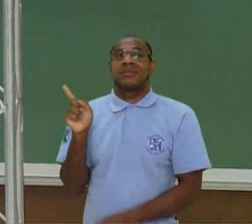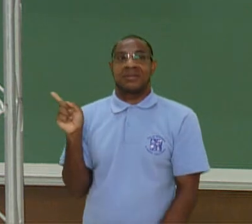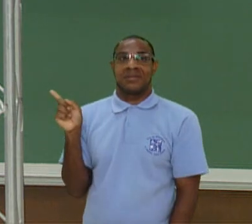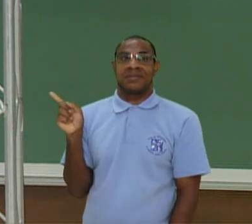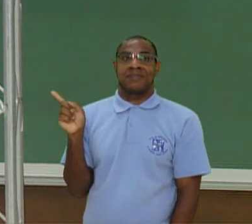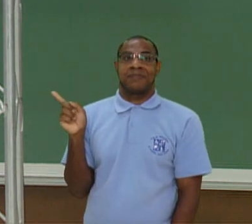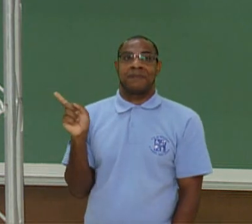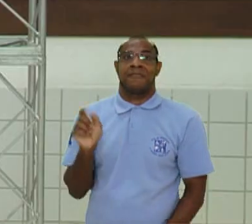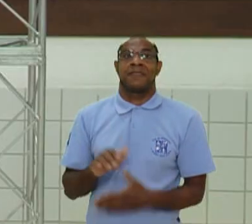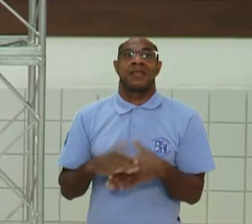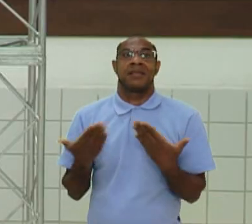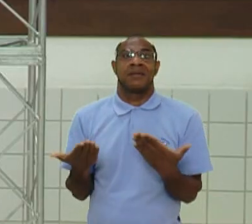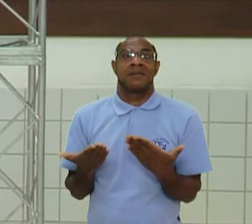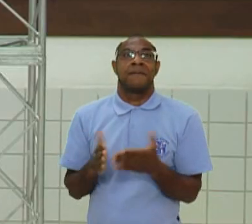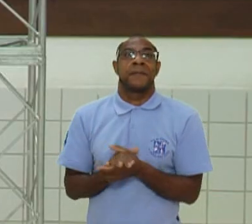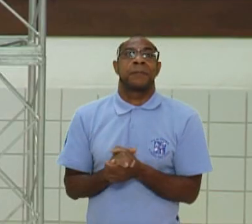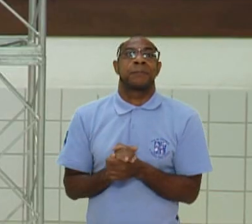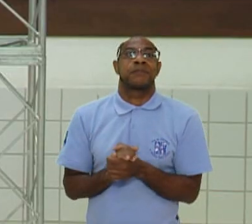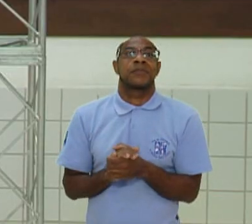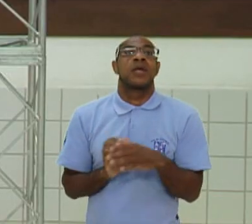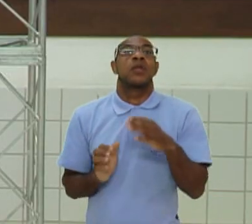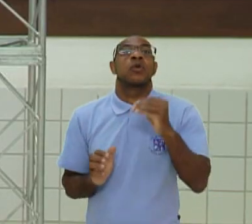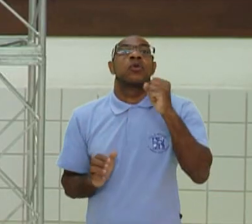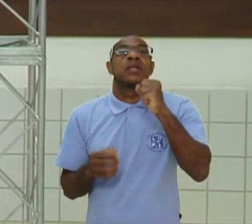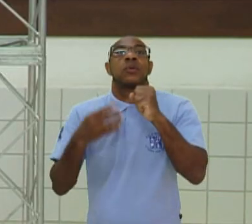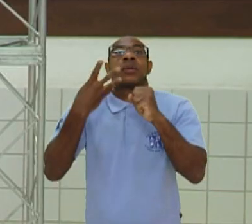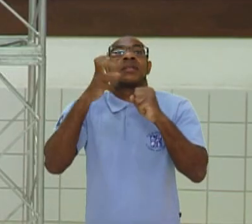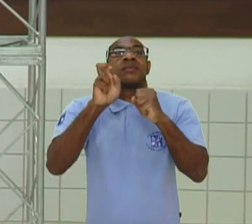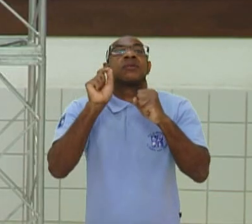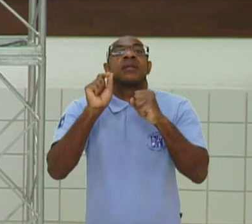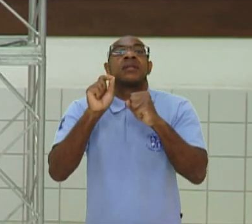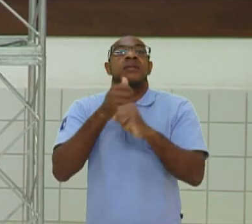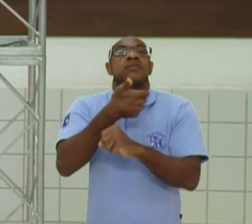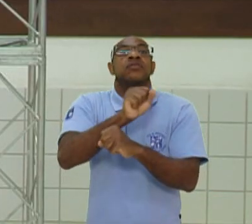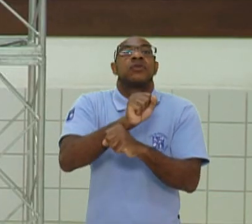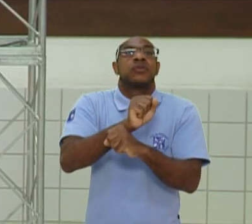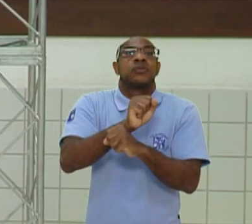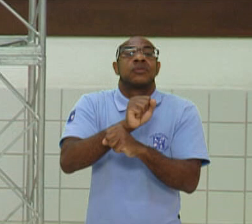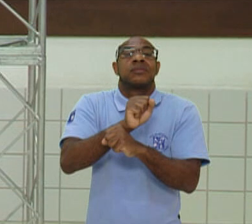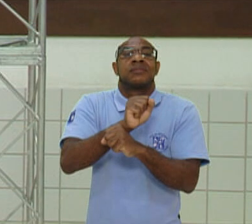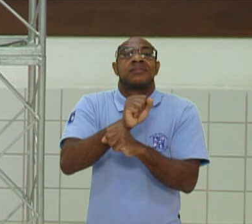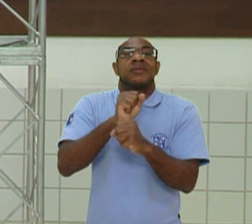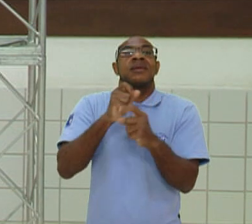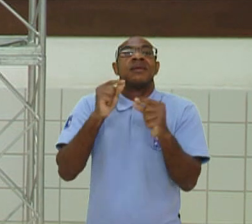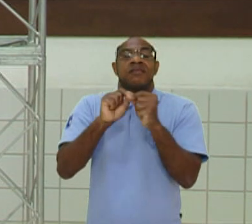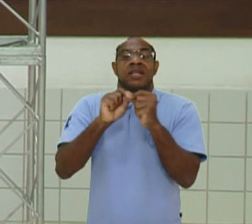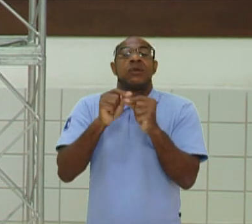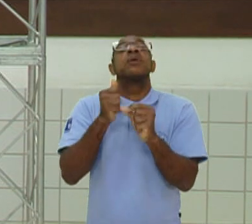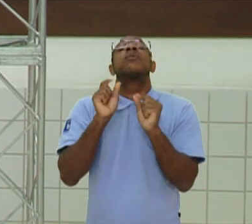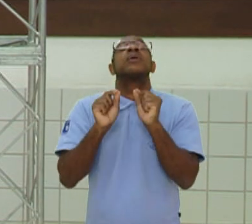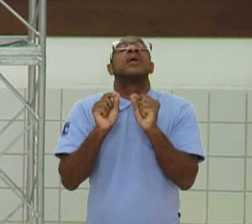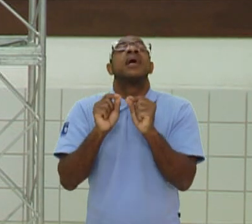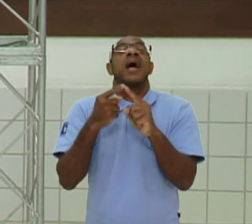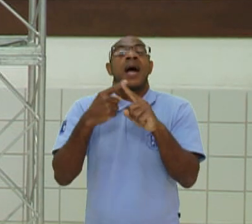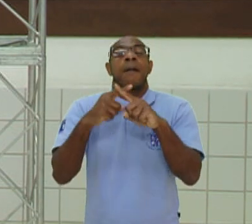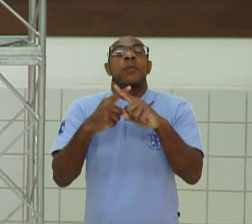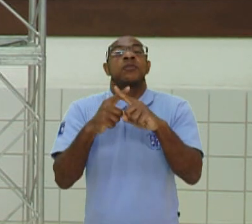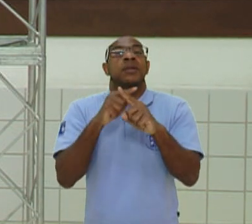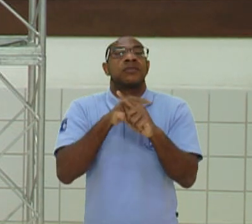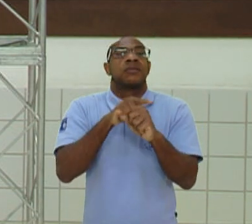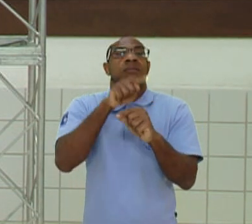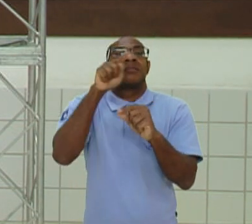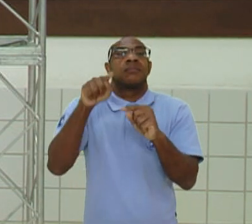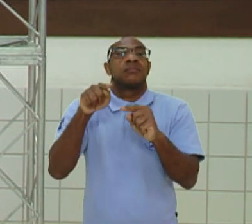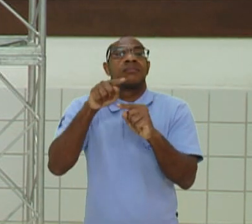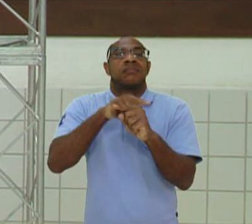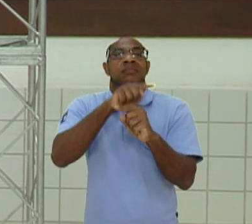Cosseno e seno de 45 graus, raiz de 2 sobre 2. 18 vezes raiz de 2 sobre 2, mais 18 vezes